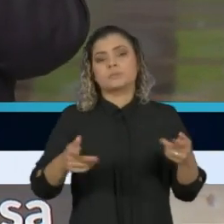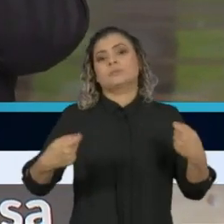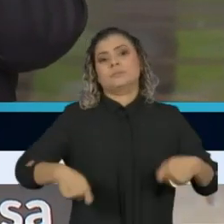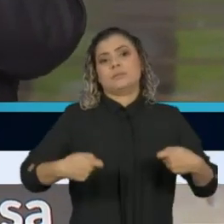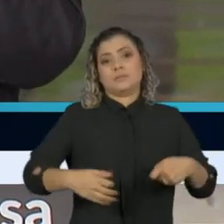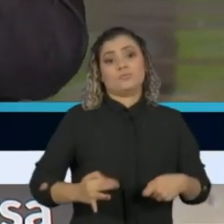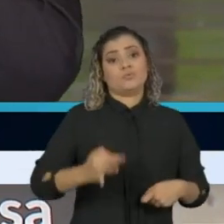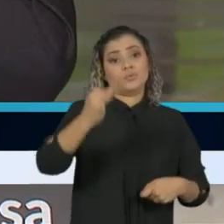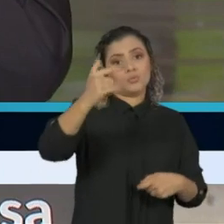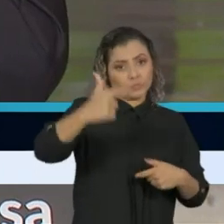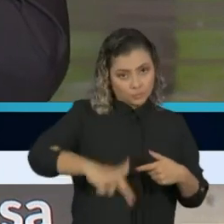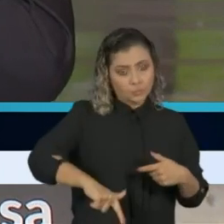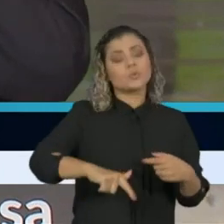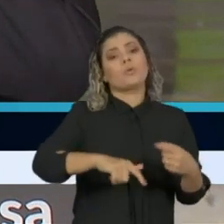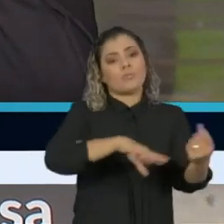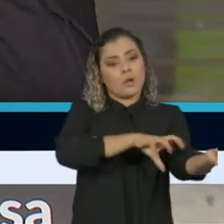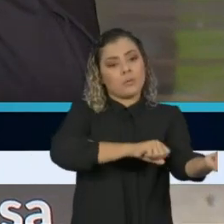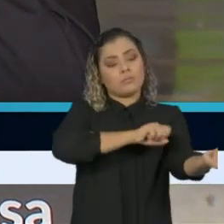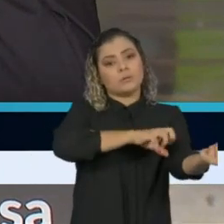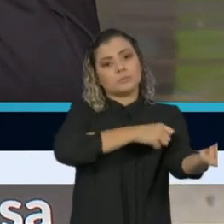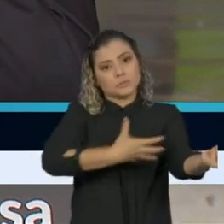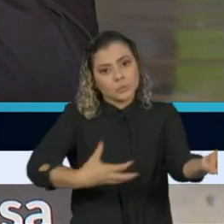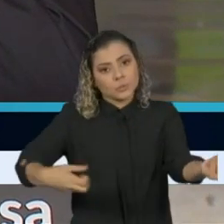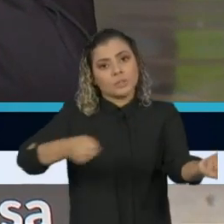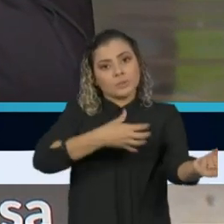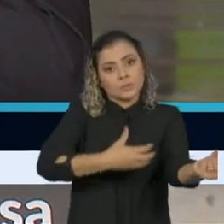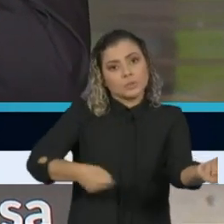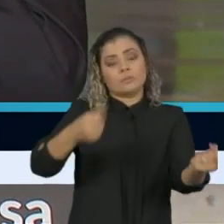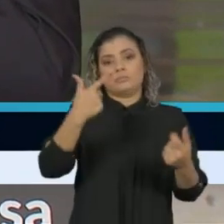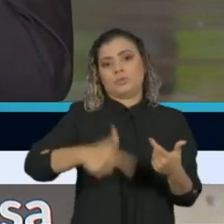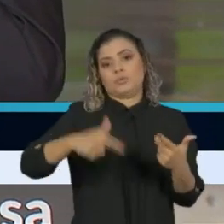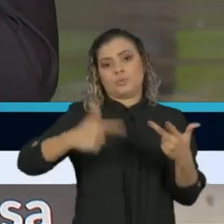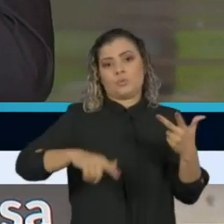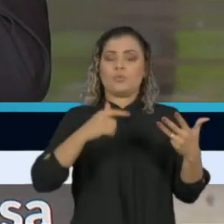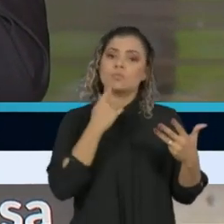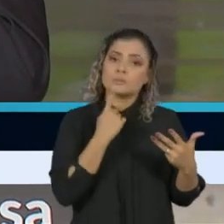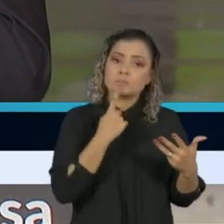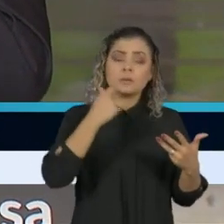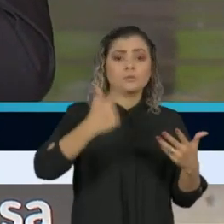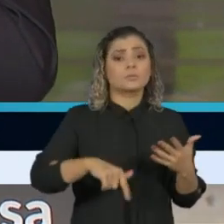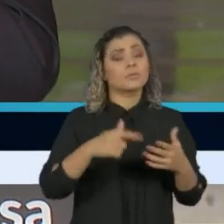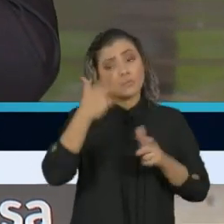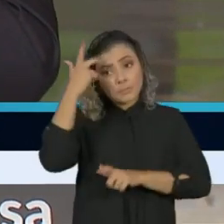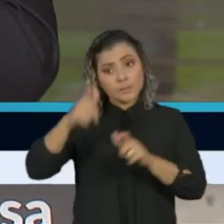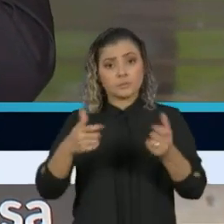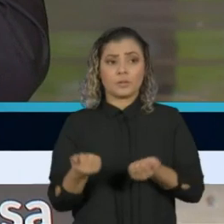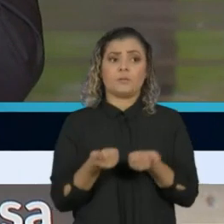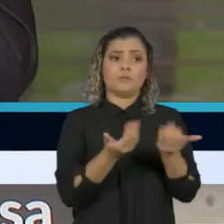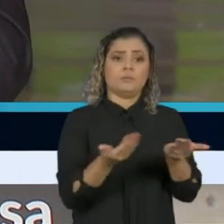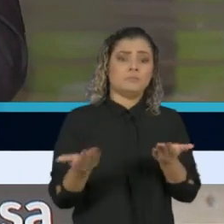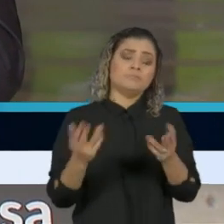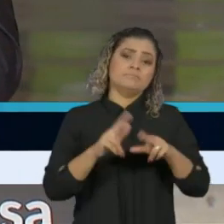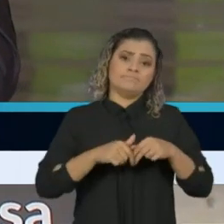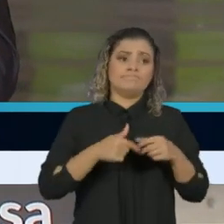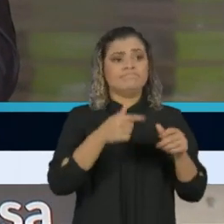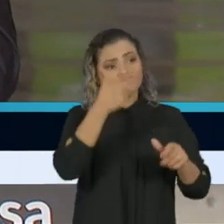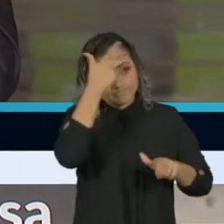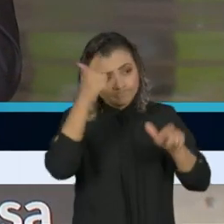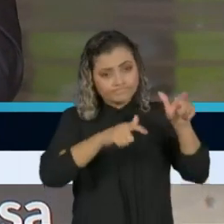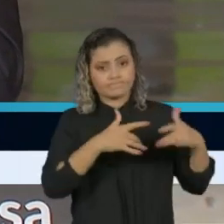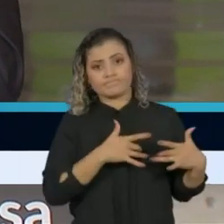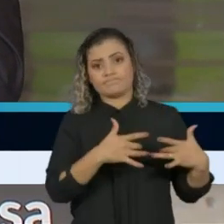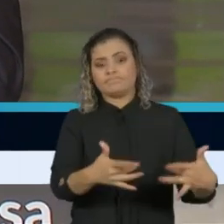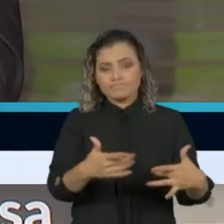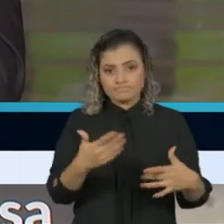para frente de outra vez de uma campanha desse tipo com doadores que sejam habituais ou então utilizando o